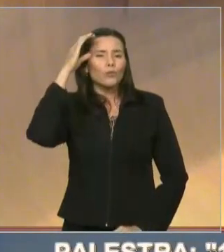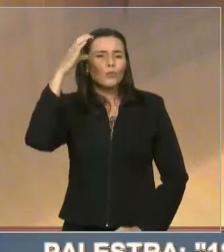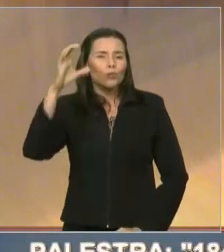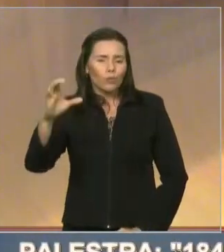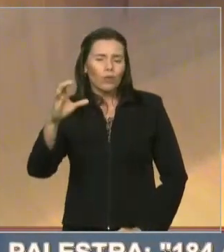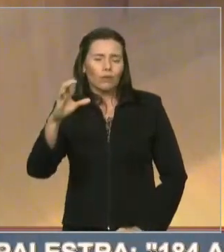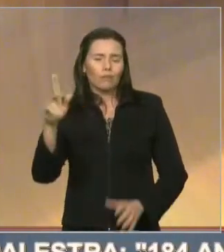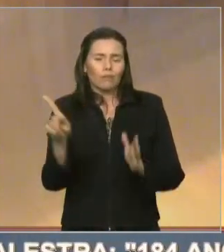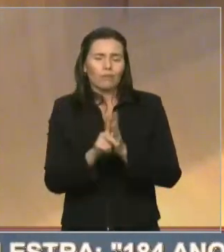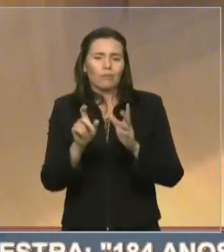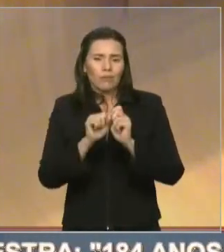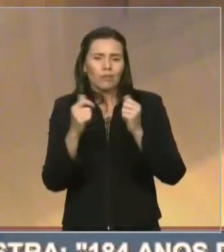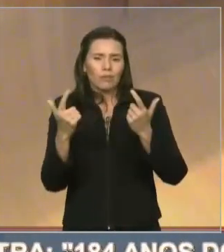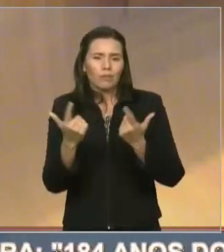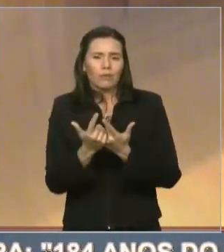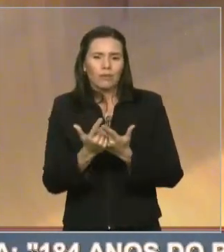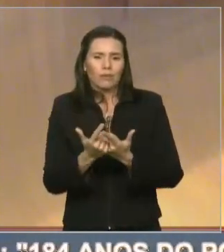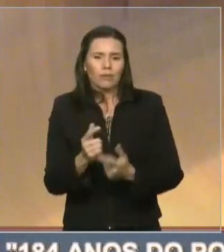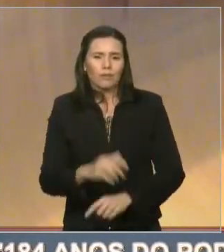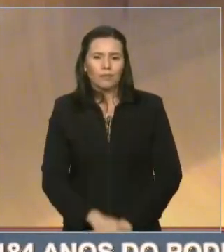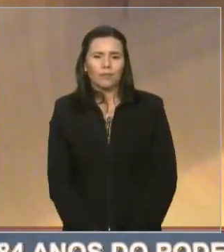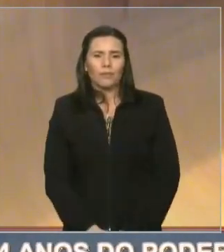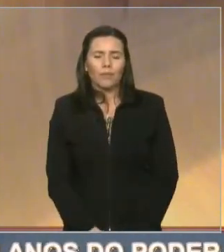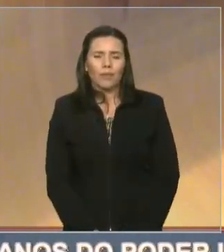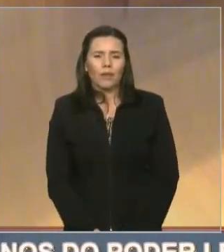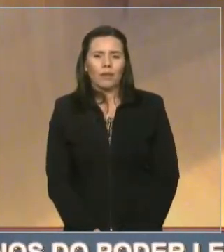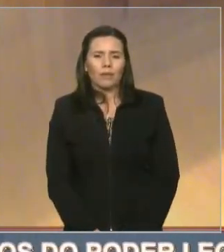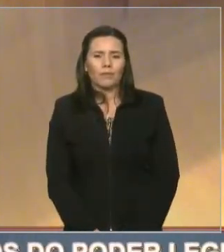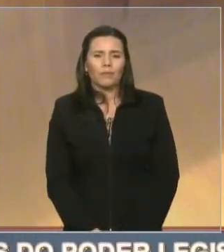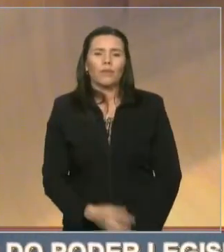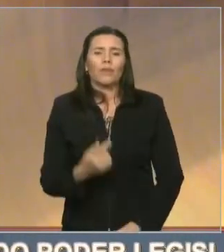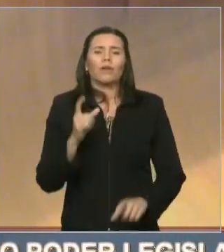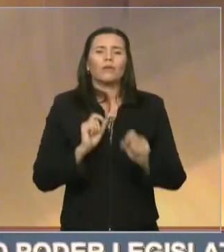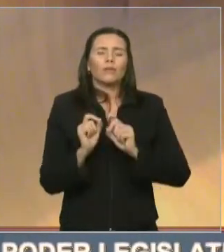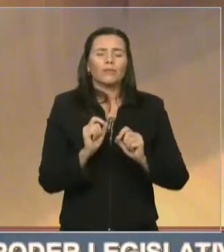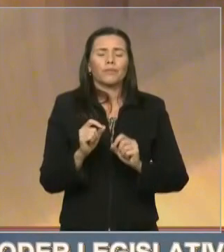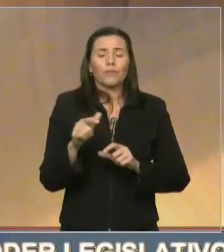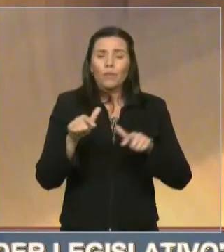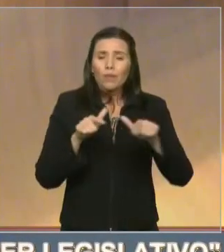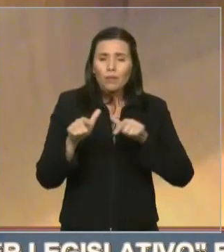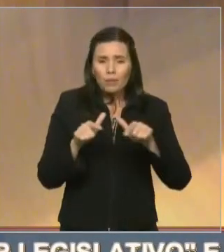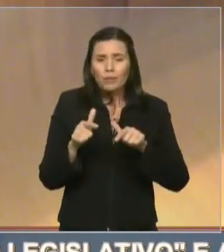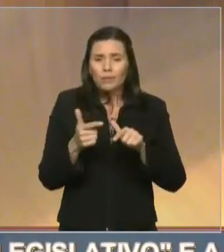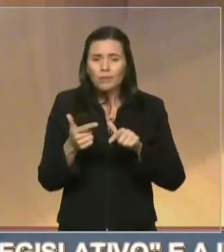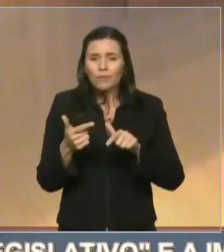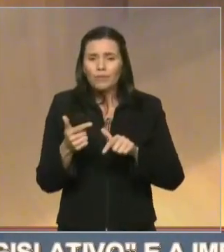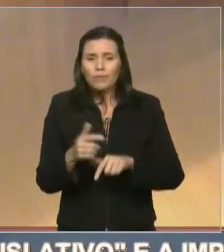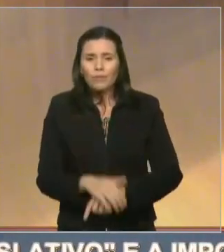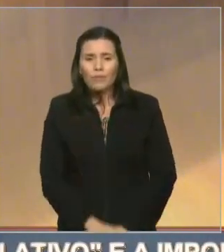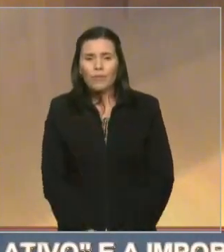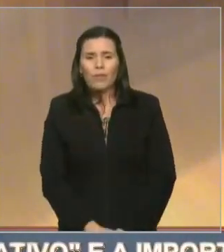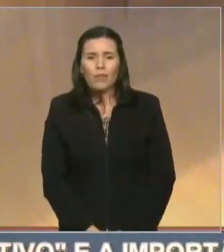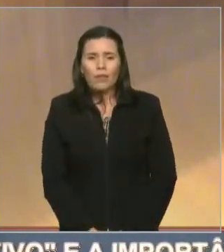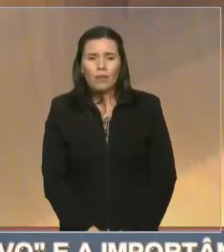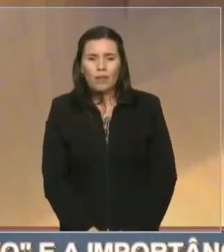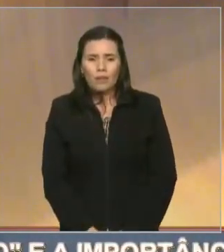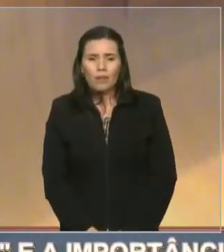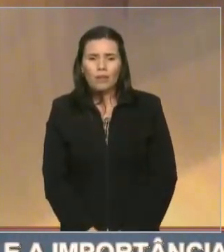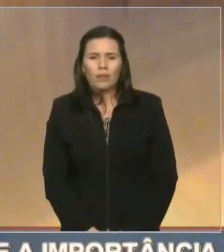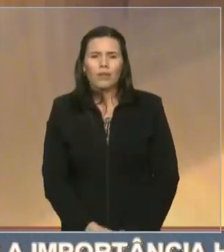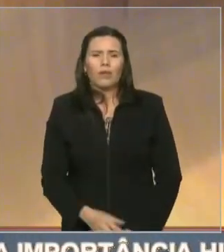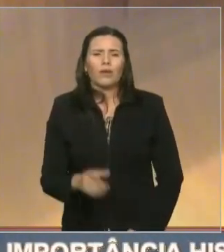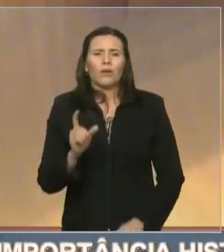lenço, essa coisa com vocês aqui. E a outra é um trabalho, deputado Otelino, que ensina das minhas tamancas de